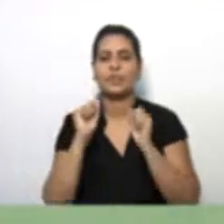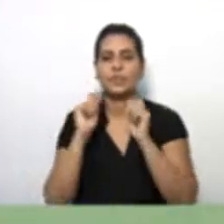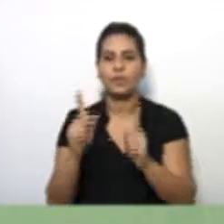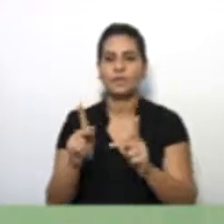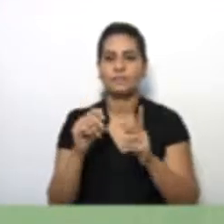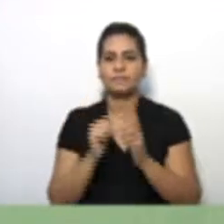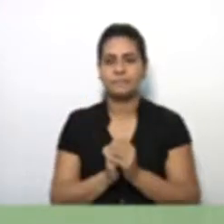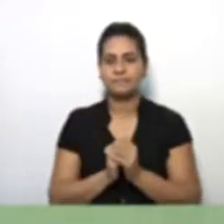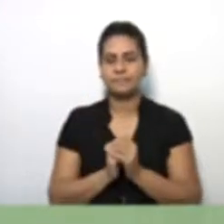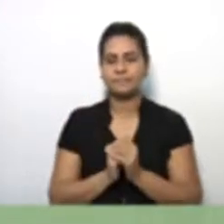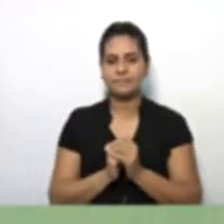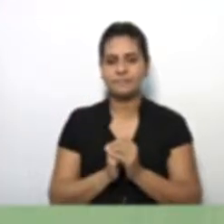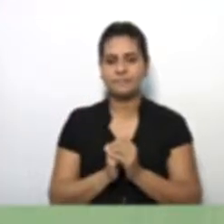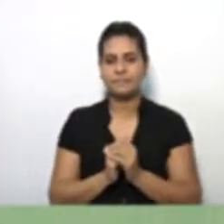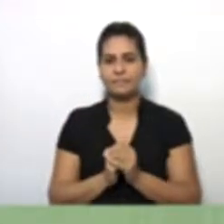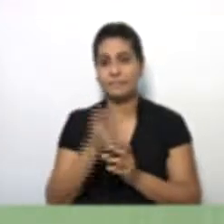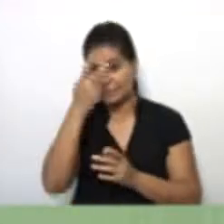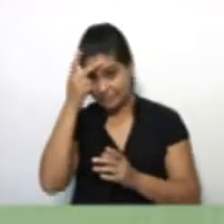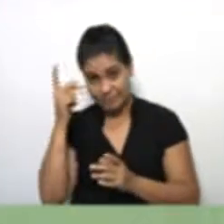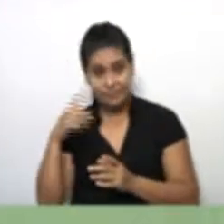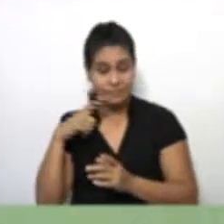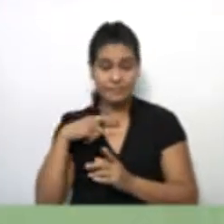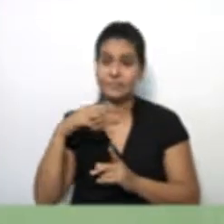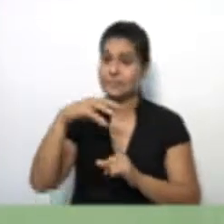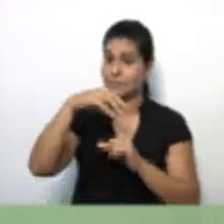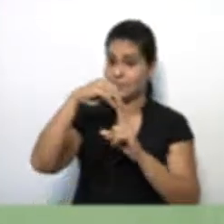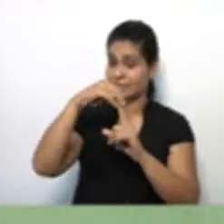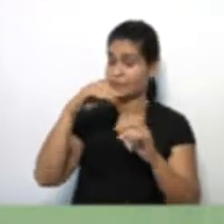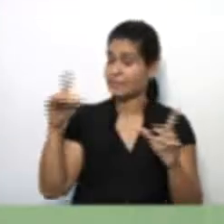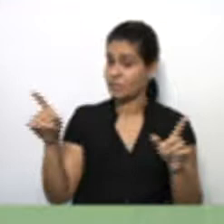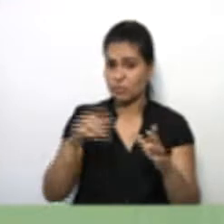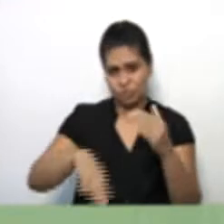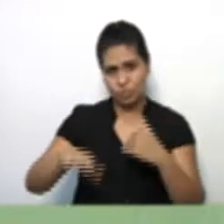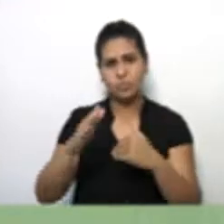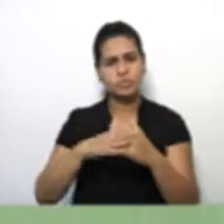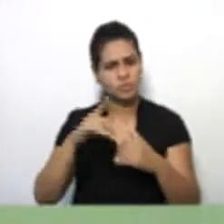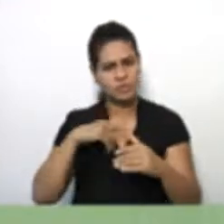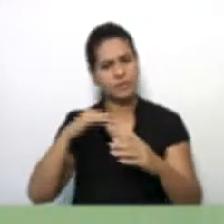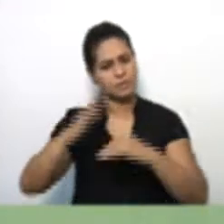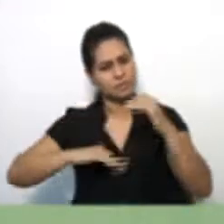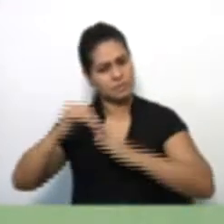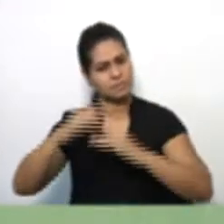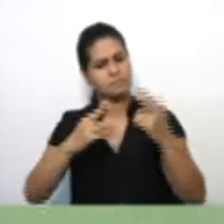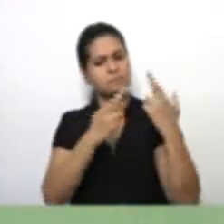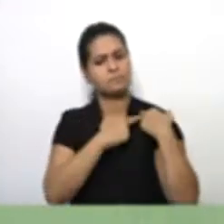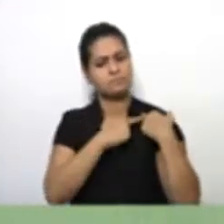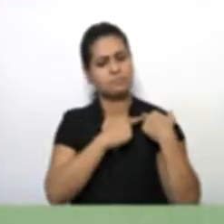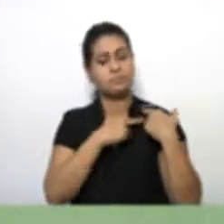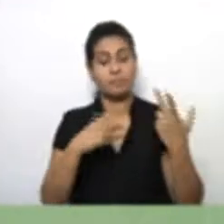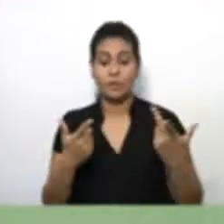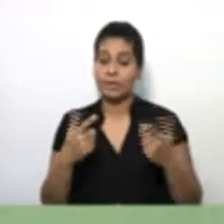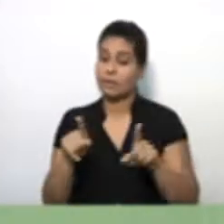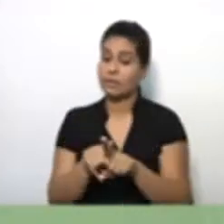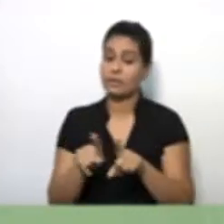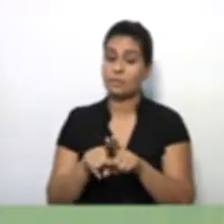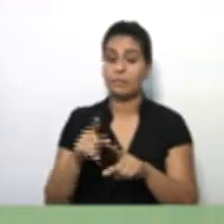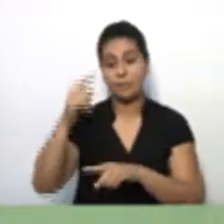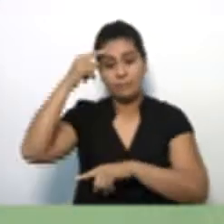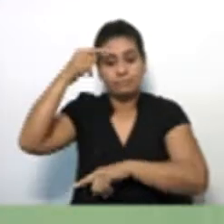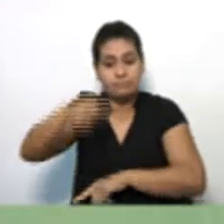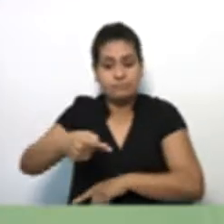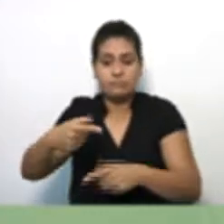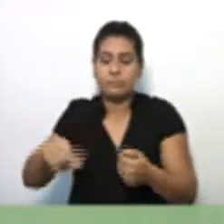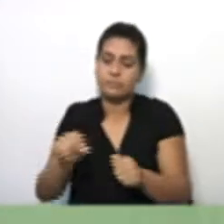Tá? Cada participante tem um papel definido a desempenhar, é claro, todo mundo tem suas obrigações, né? Deveres e tarefas